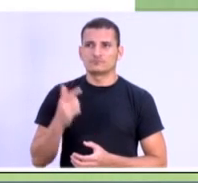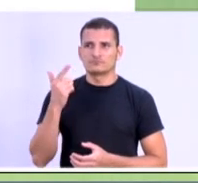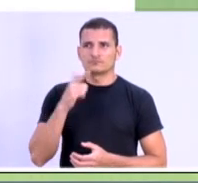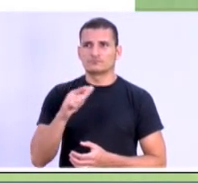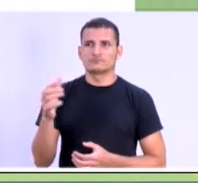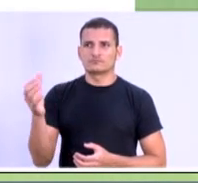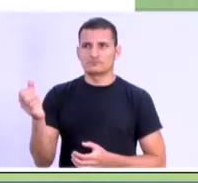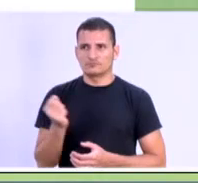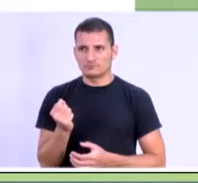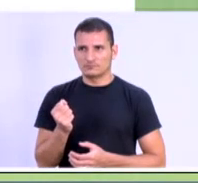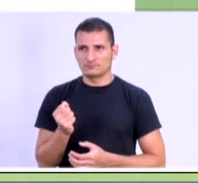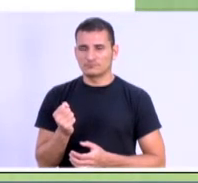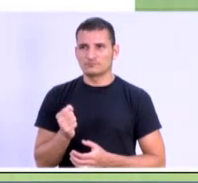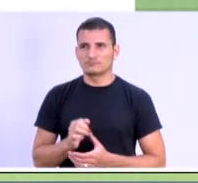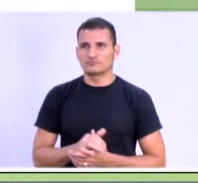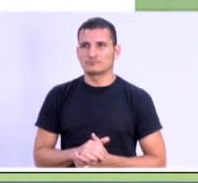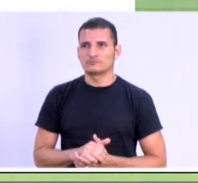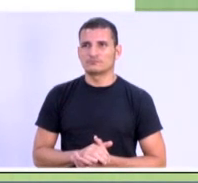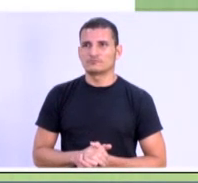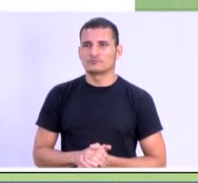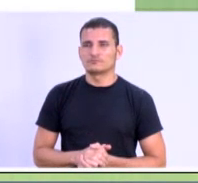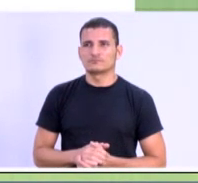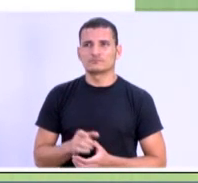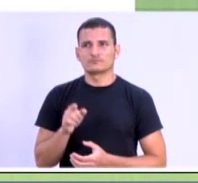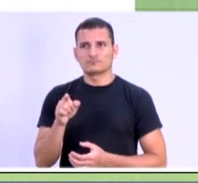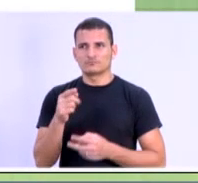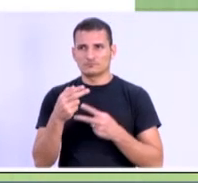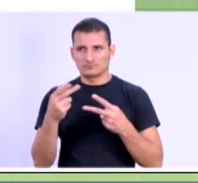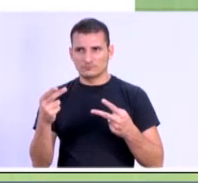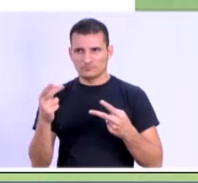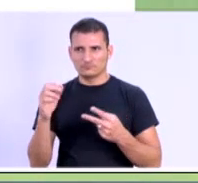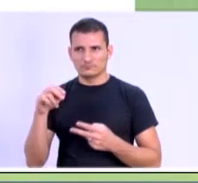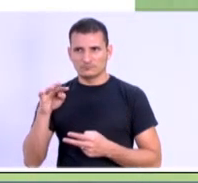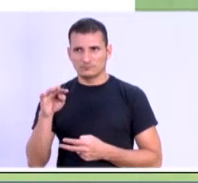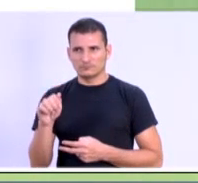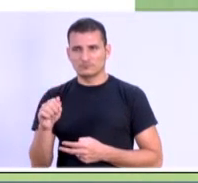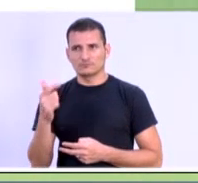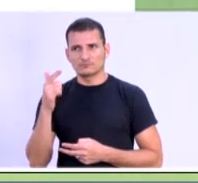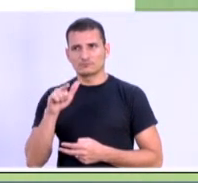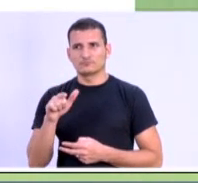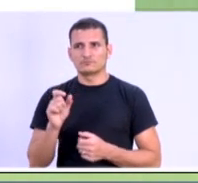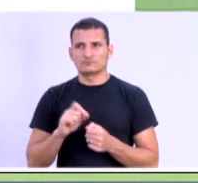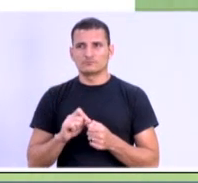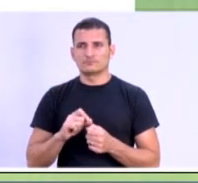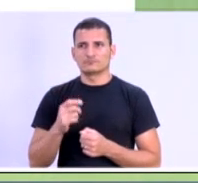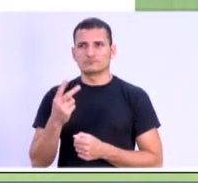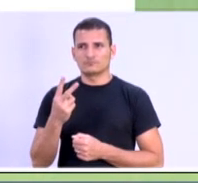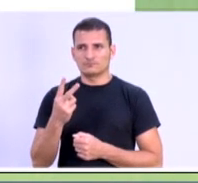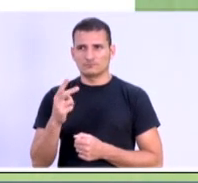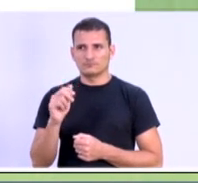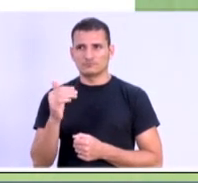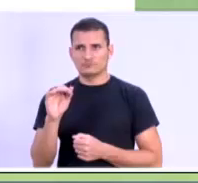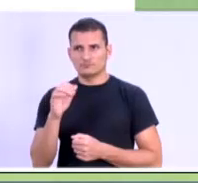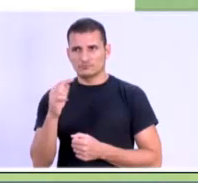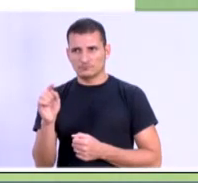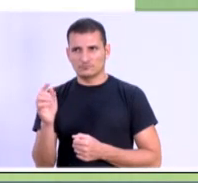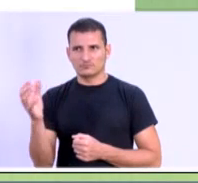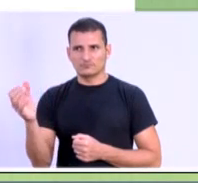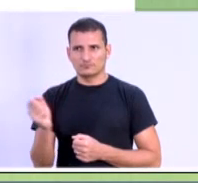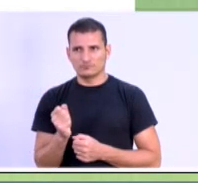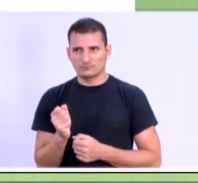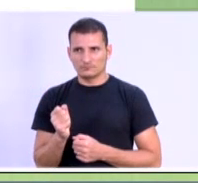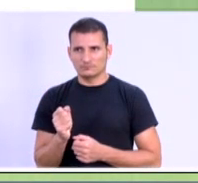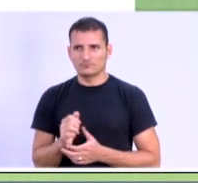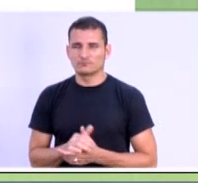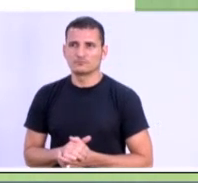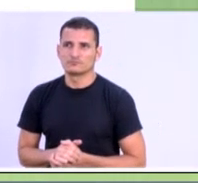vou, naquele objeto conta, eu vou conseguir executar duas funções, né? Duas ações. Sacar, mas para sacar eu preciso